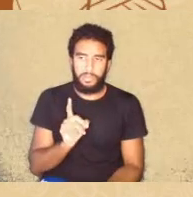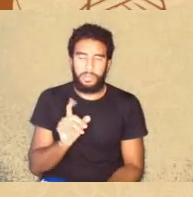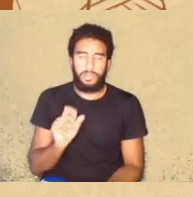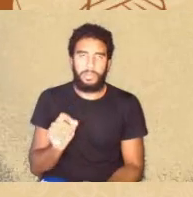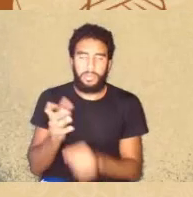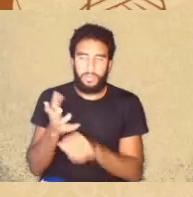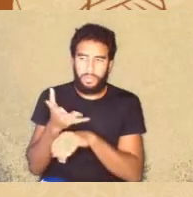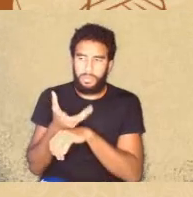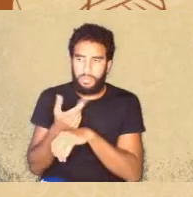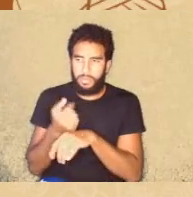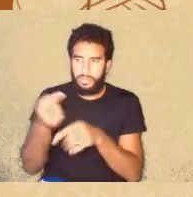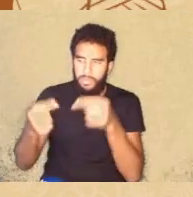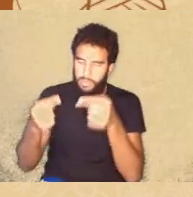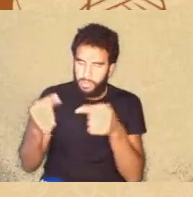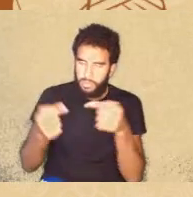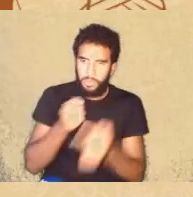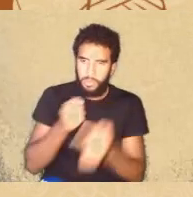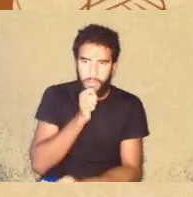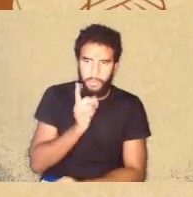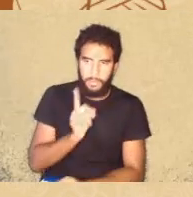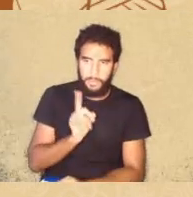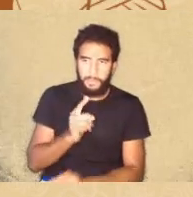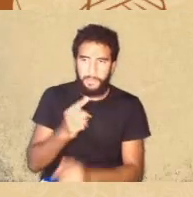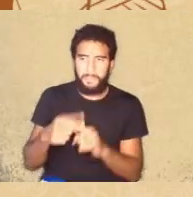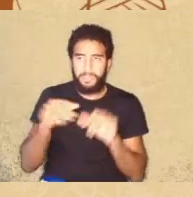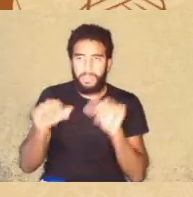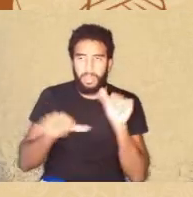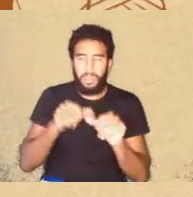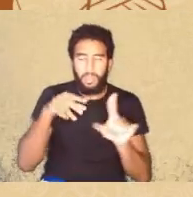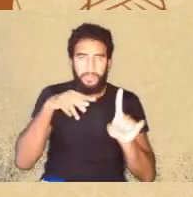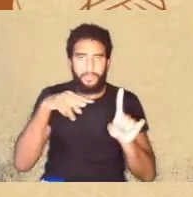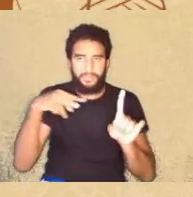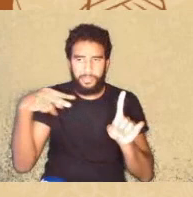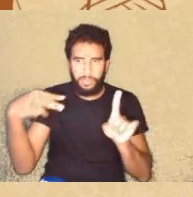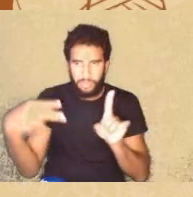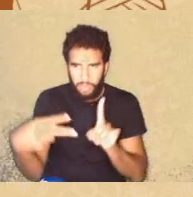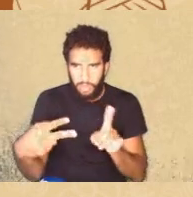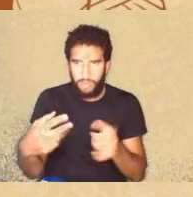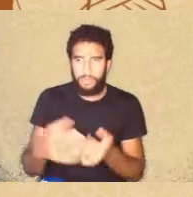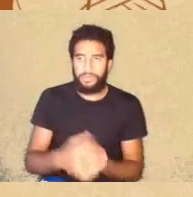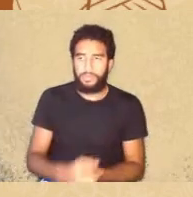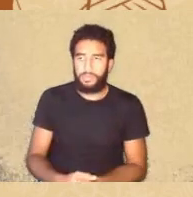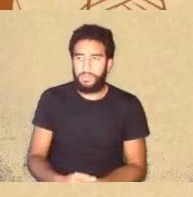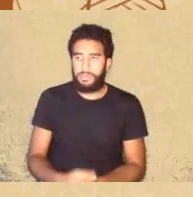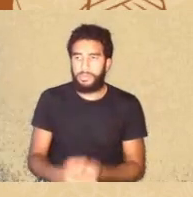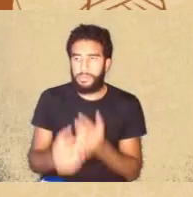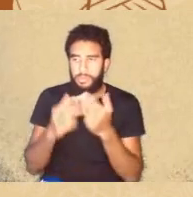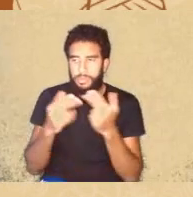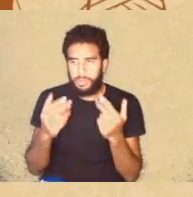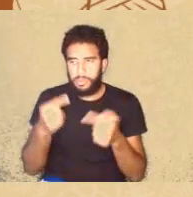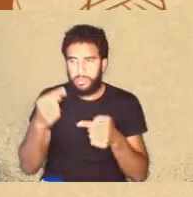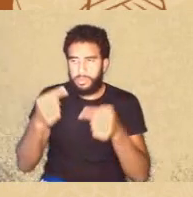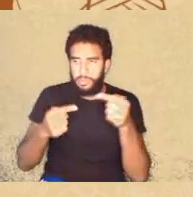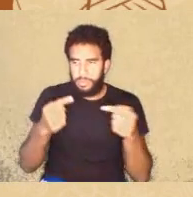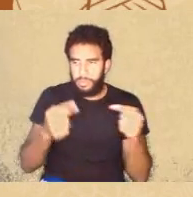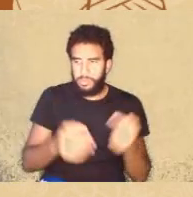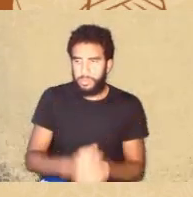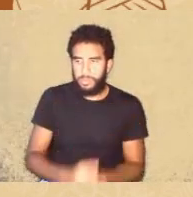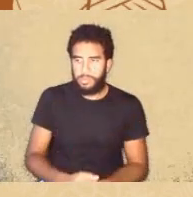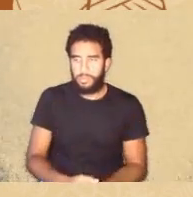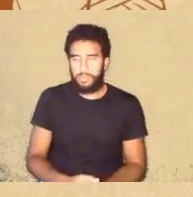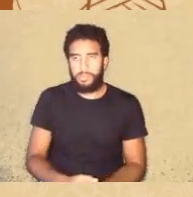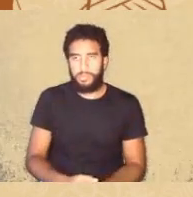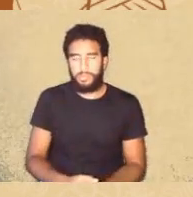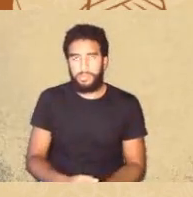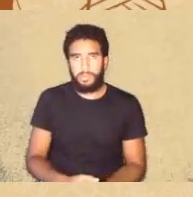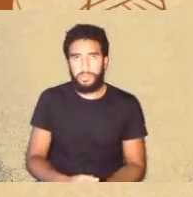debate, que muda a própria perspectiva do currículo, do que é debatido. No, eu vejo mais essa discussão quando a gente pega